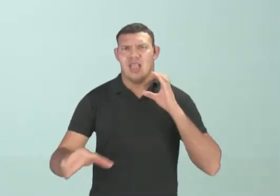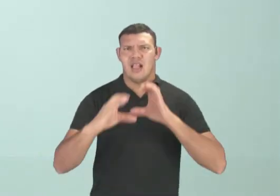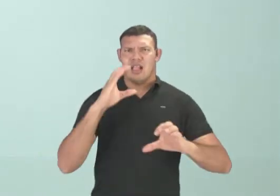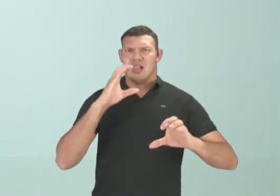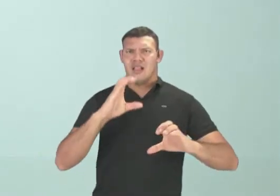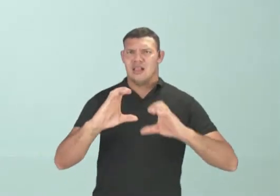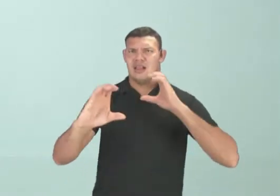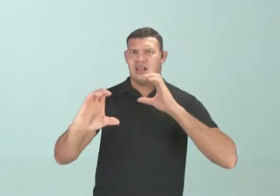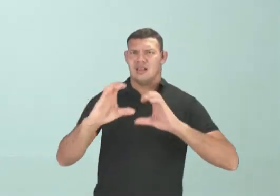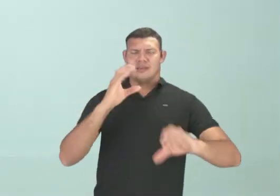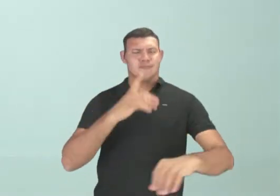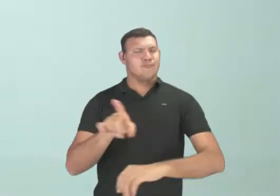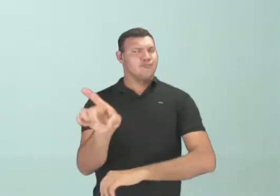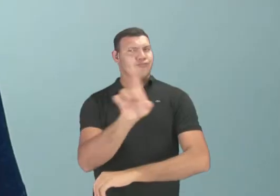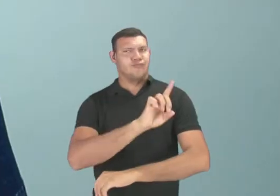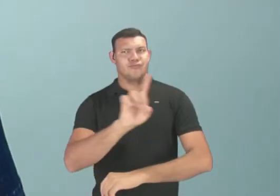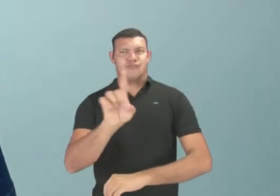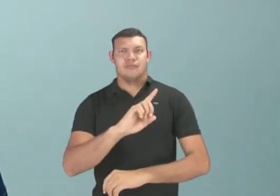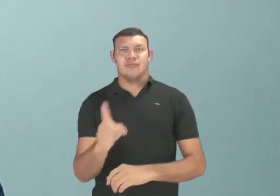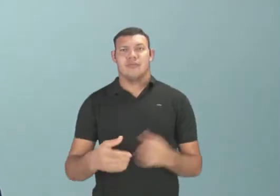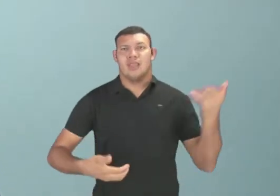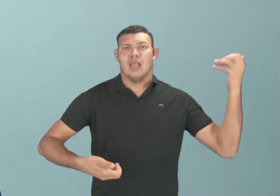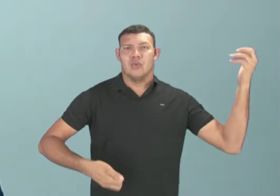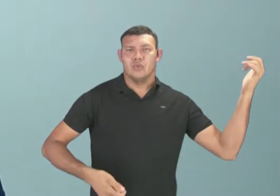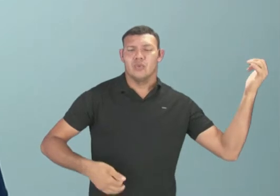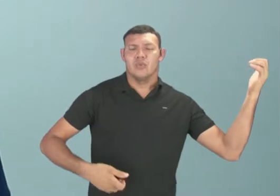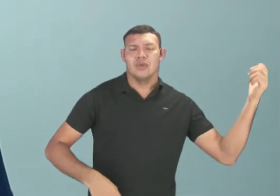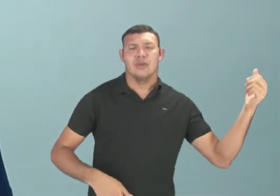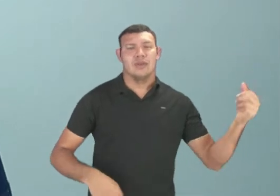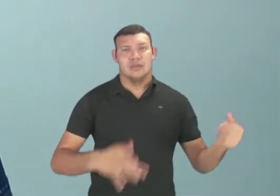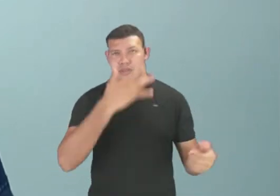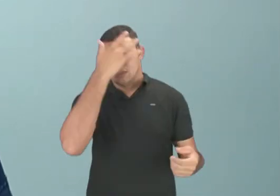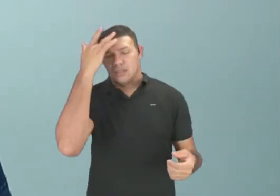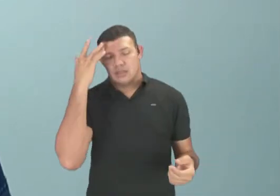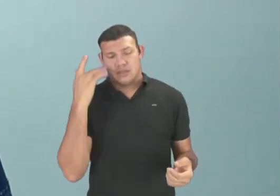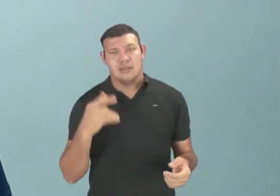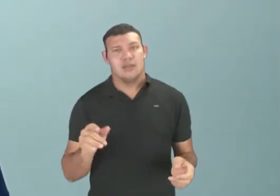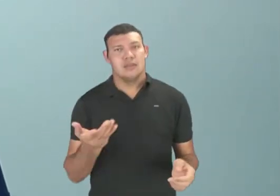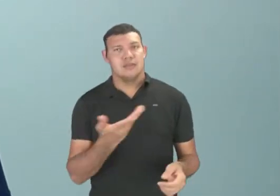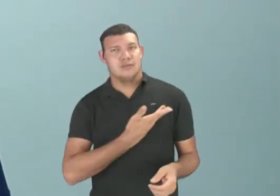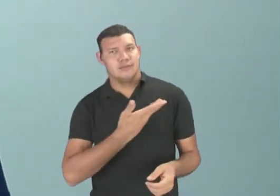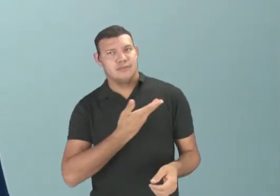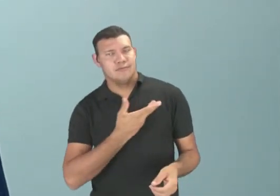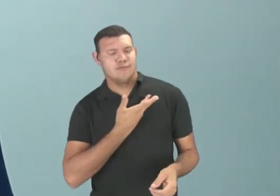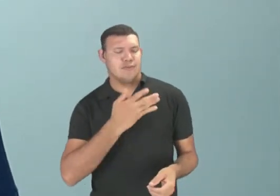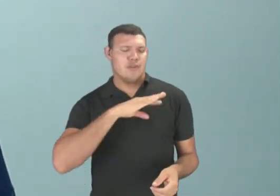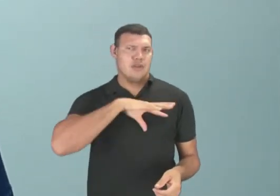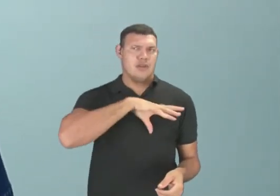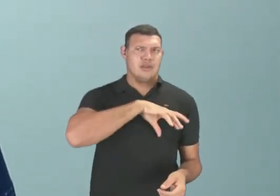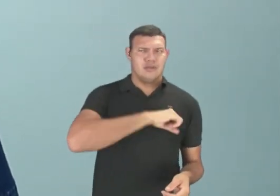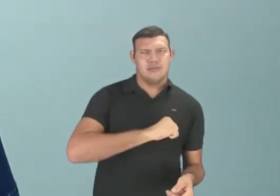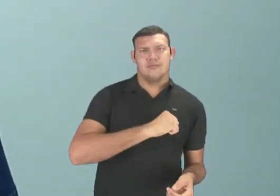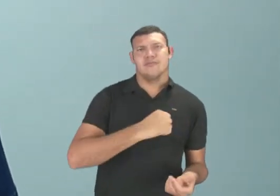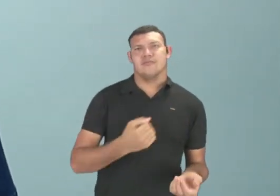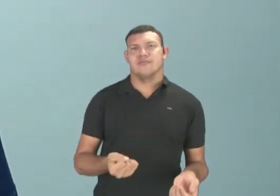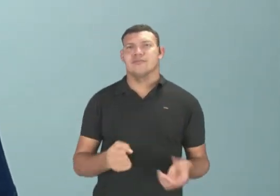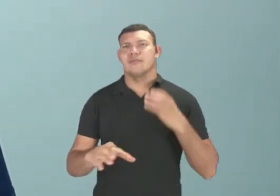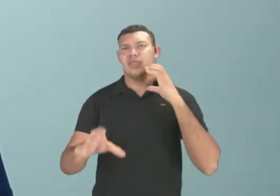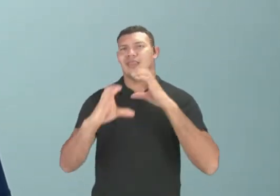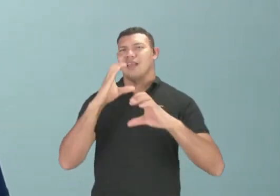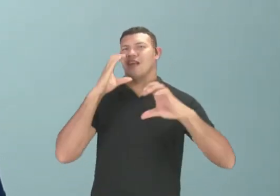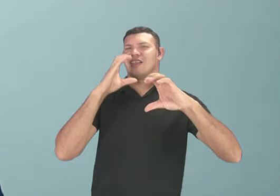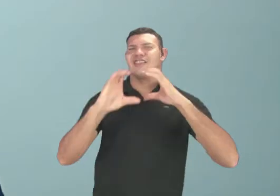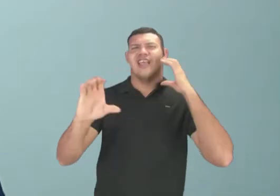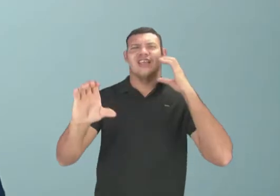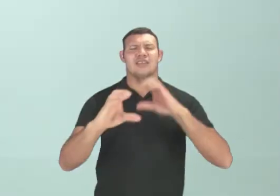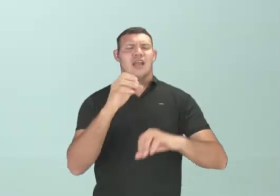cantada, porque lá no trovadorismo a gente tinha o quê? As cantigas, de amigo, as cantigas de amor, e elas eram cantadas, essa